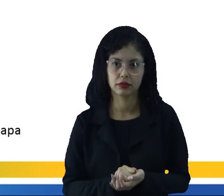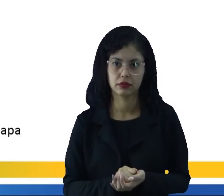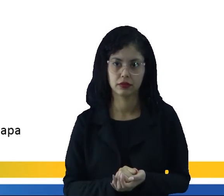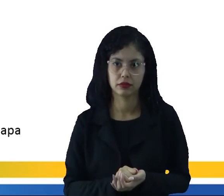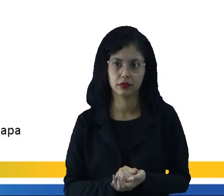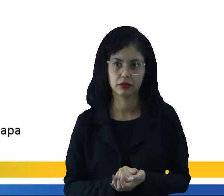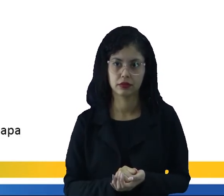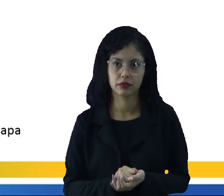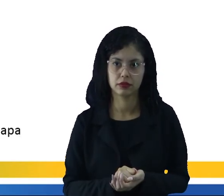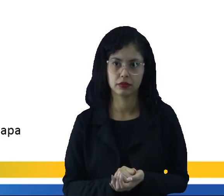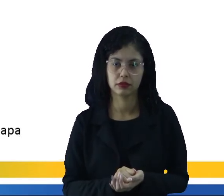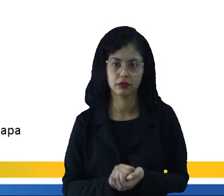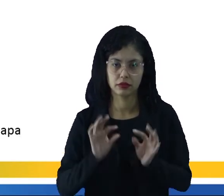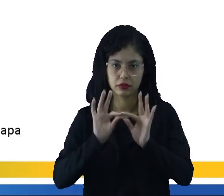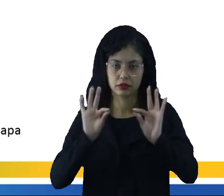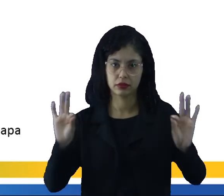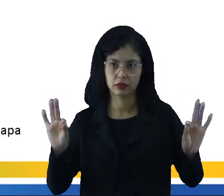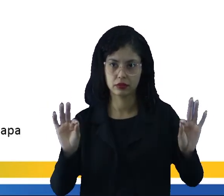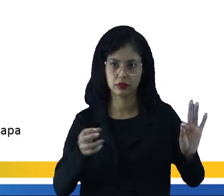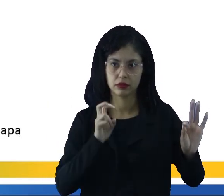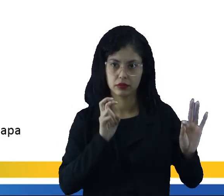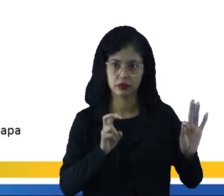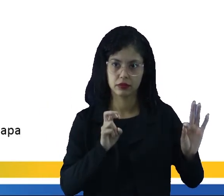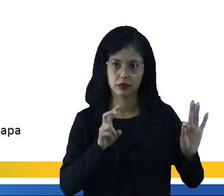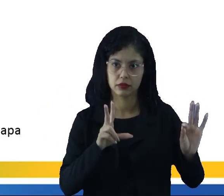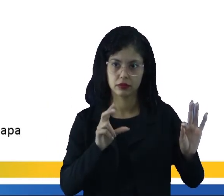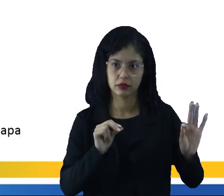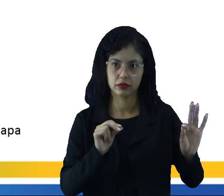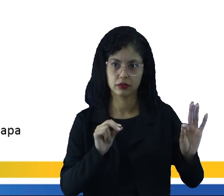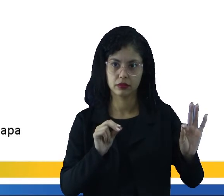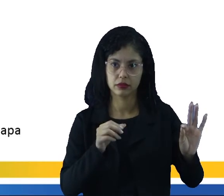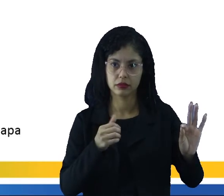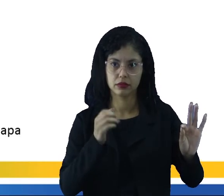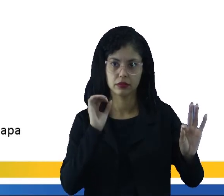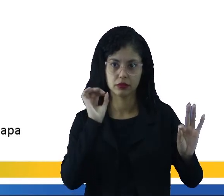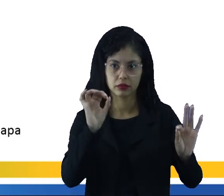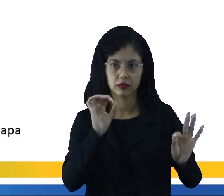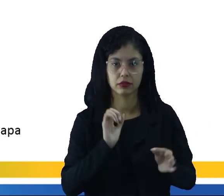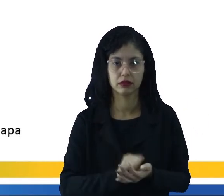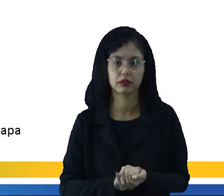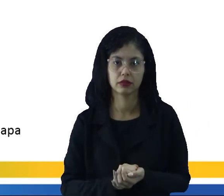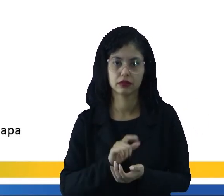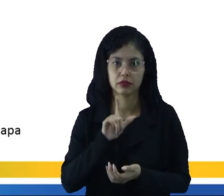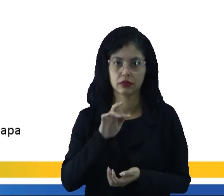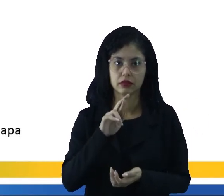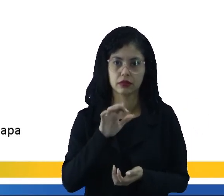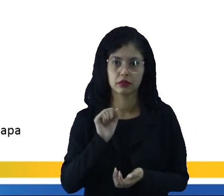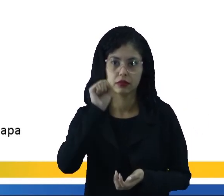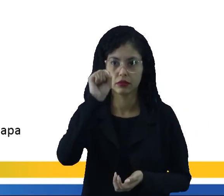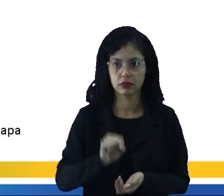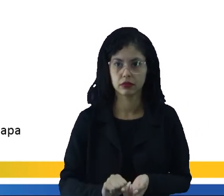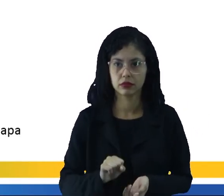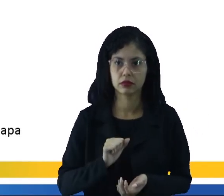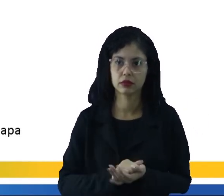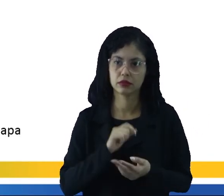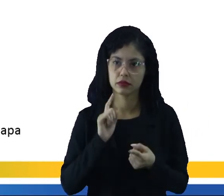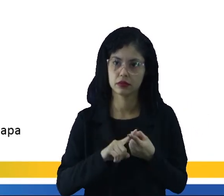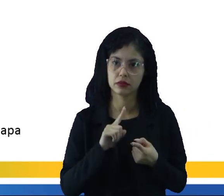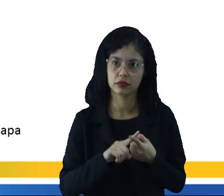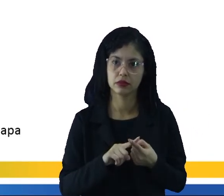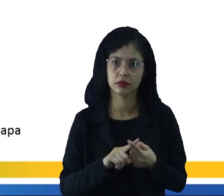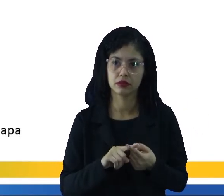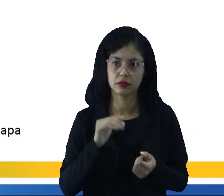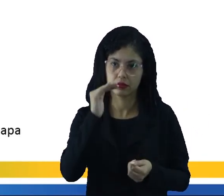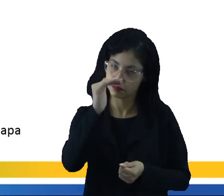A, você traçando a linha, está em 50 graus de latitude sul. Porque o